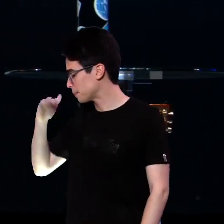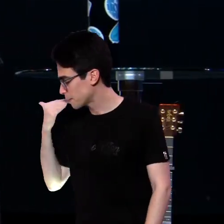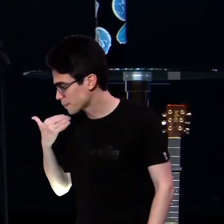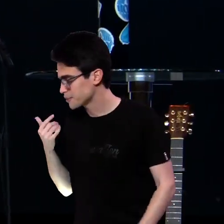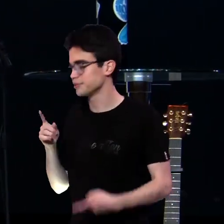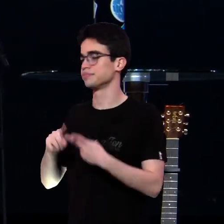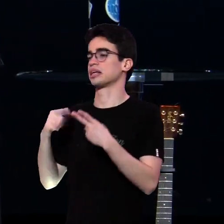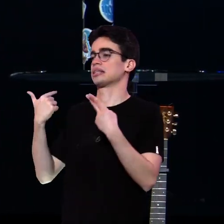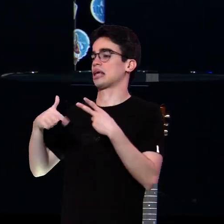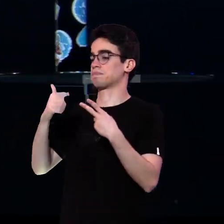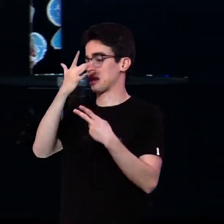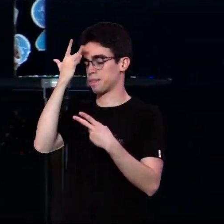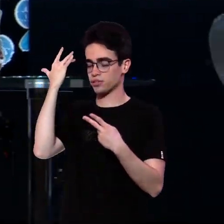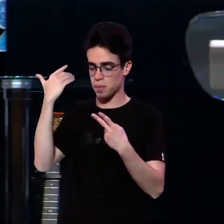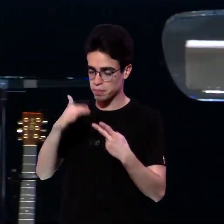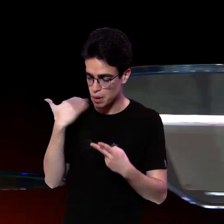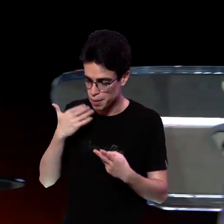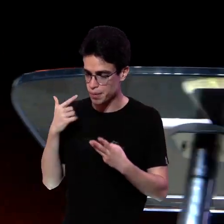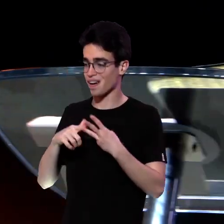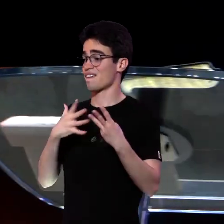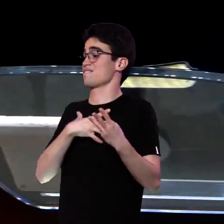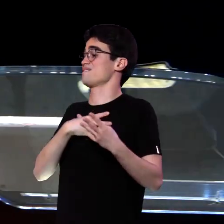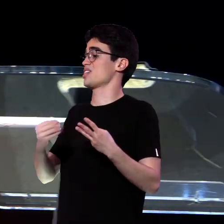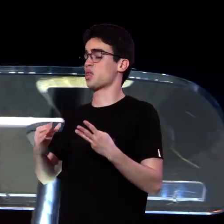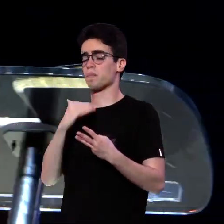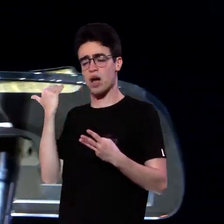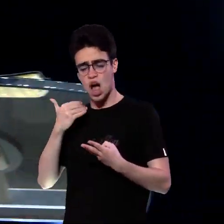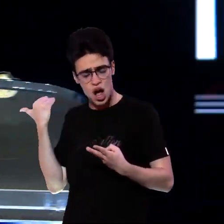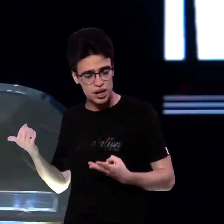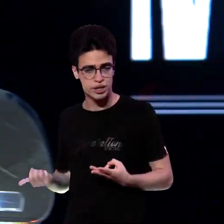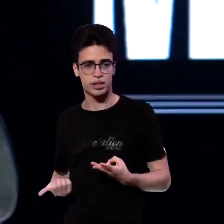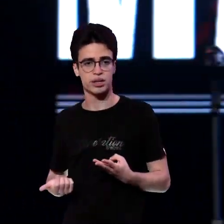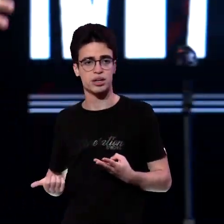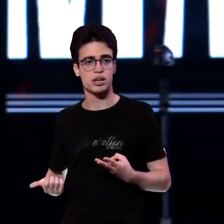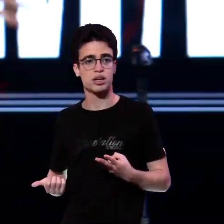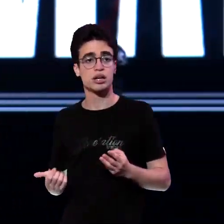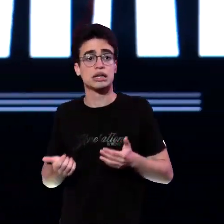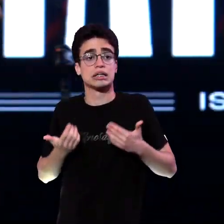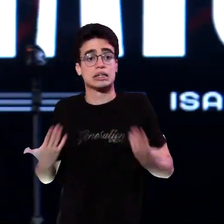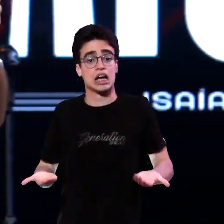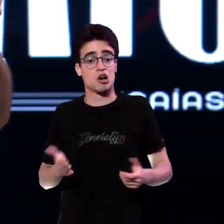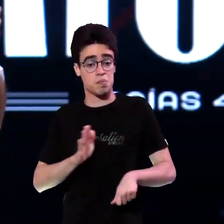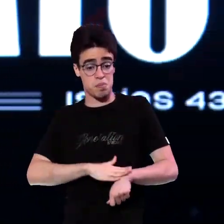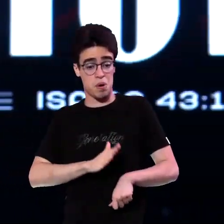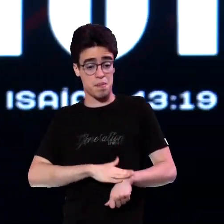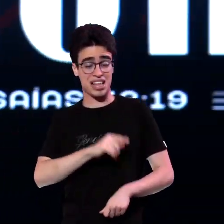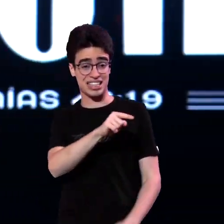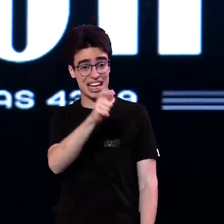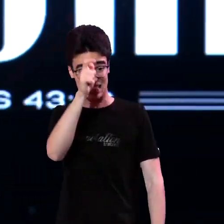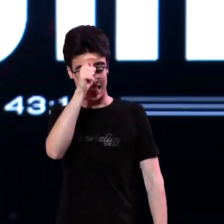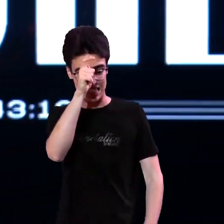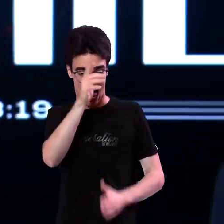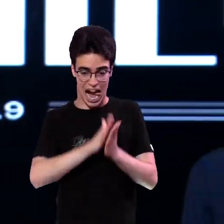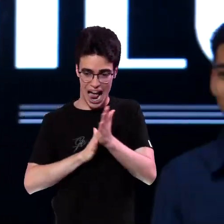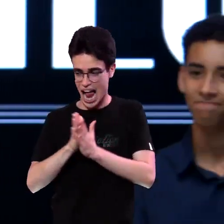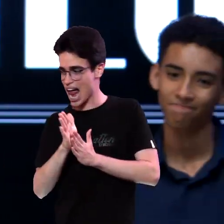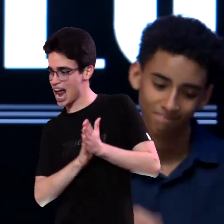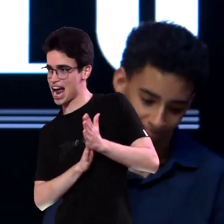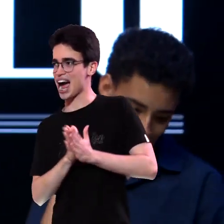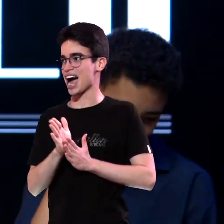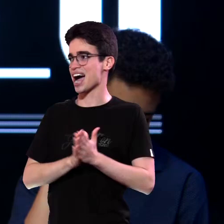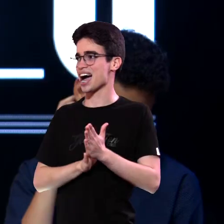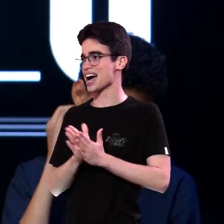dele morrem, os filhos dele morrem. E aí era a hora que Satanás estava esperando que